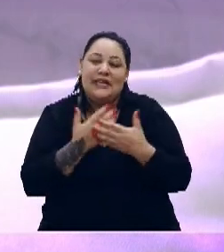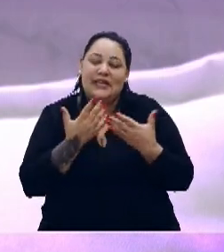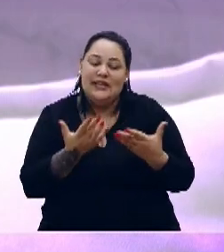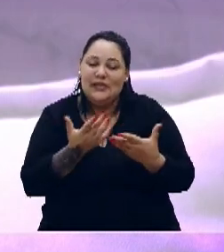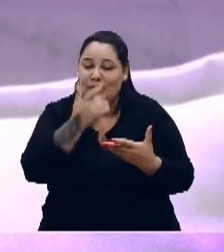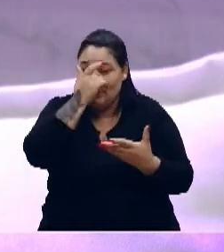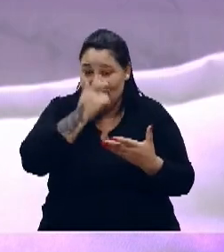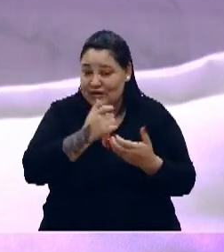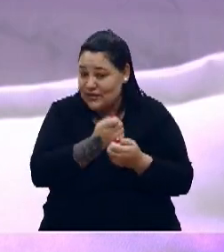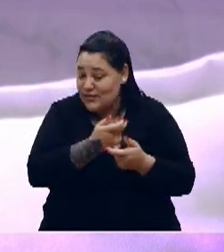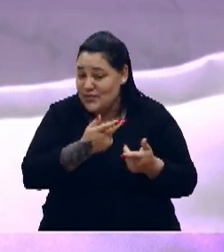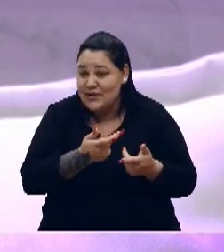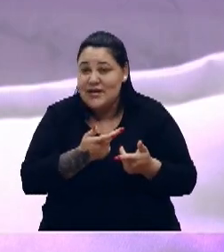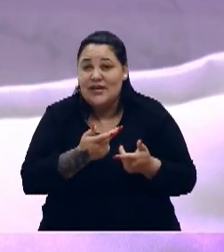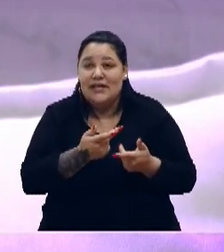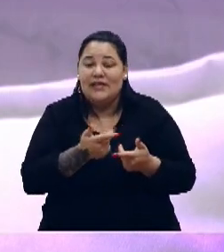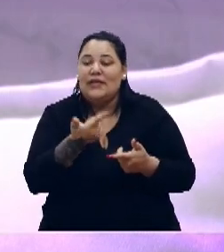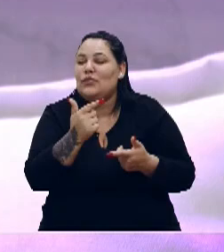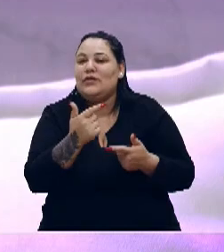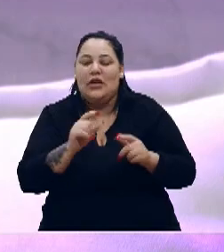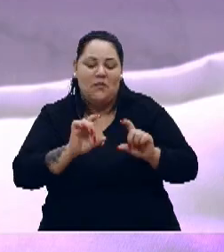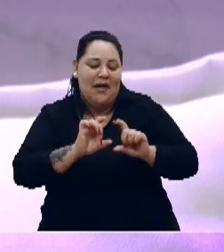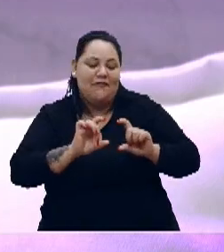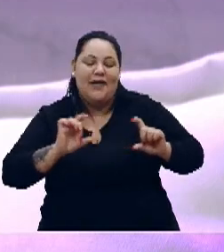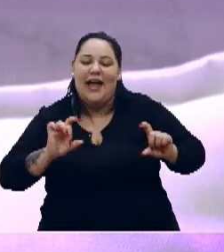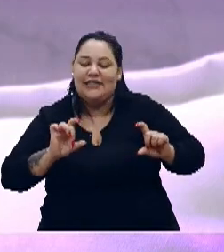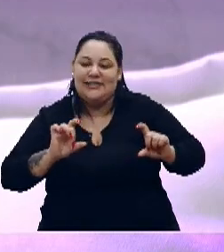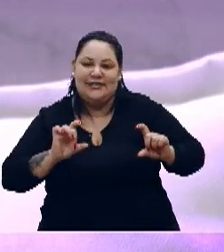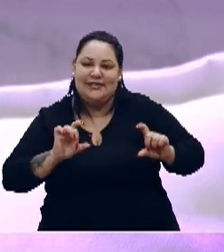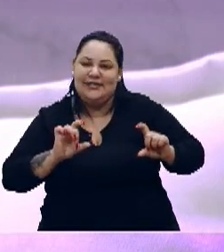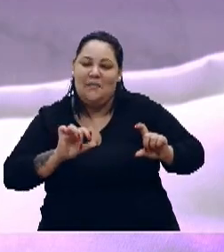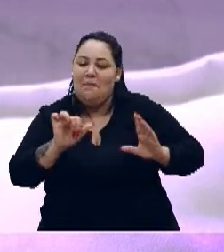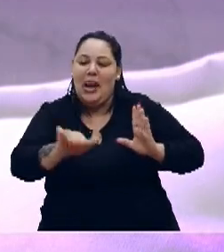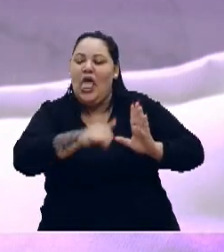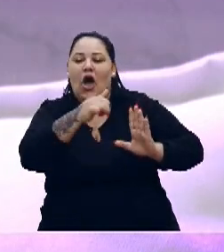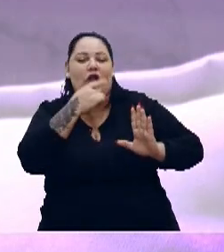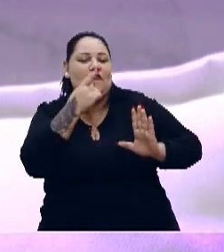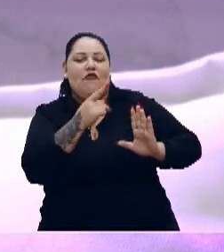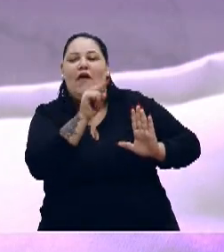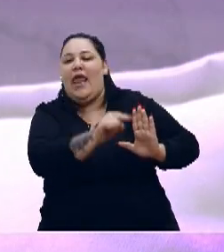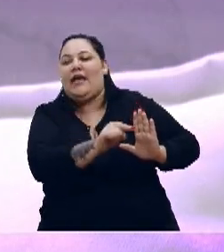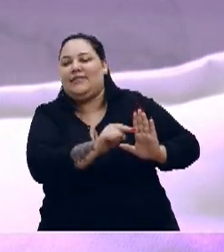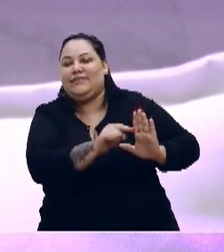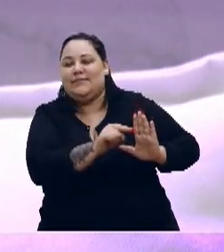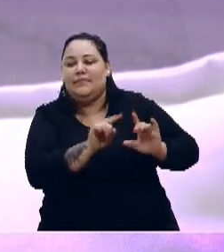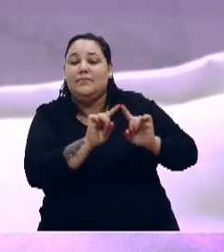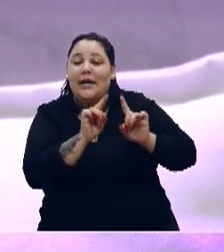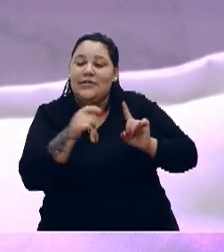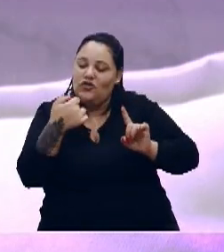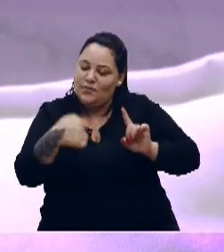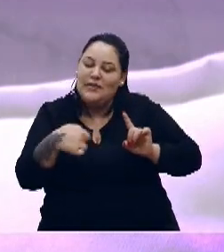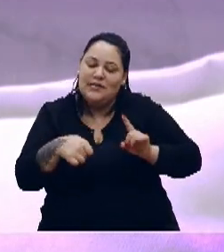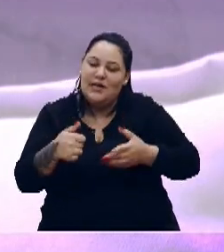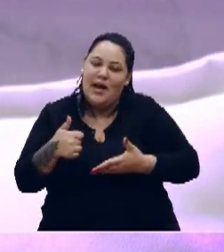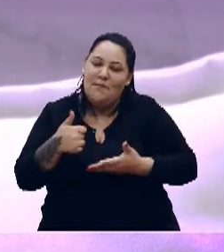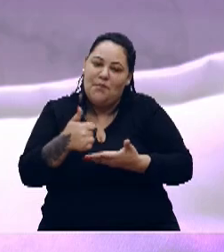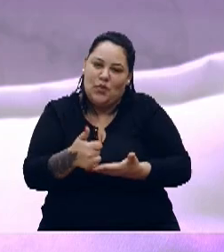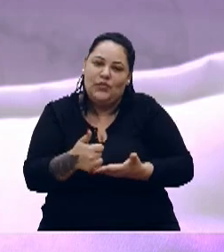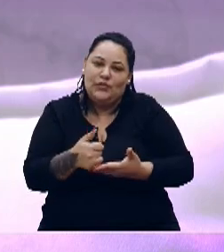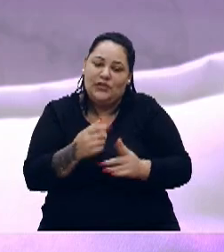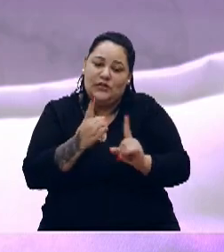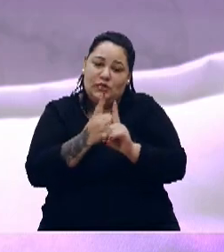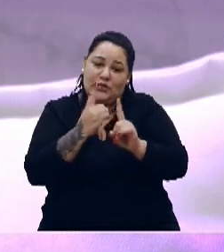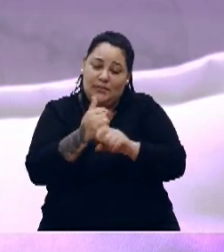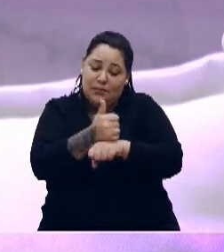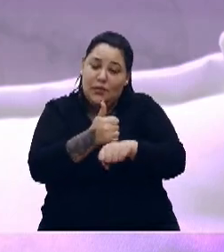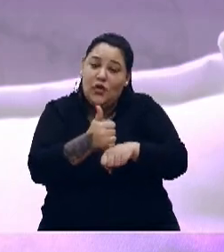isso, né? Não há frase que conforte, mas buscar a rede de apoio. Buscar profissionais, vou